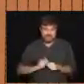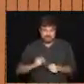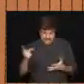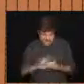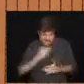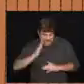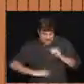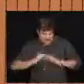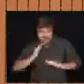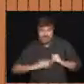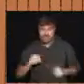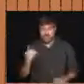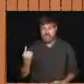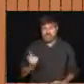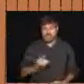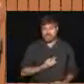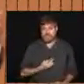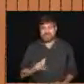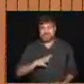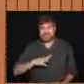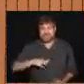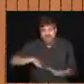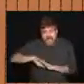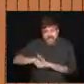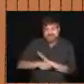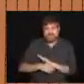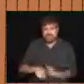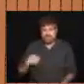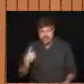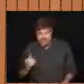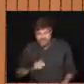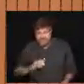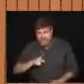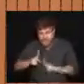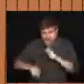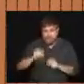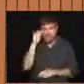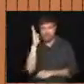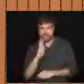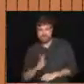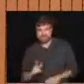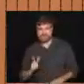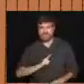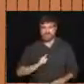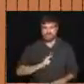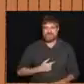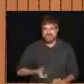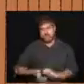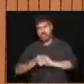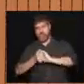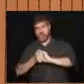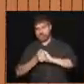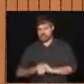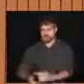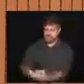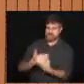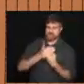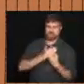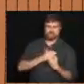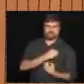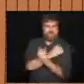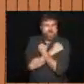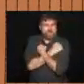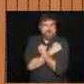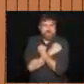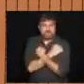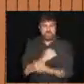correta. Nós temos uma raiz latina e uma raiz emocional de cumprimentar as pessoas, né?